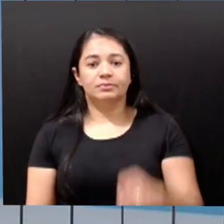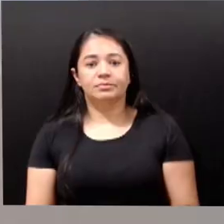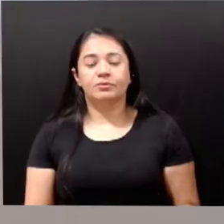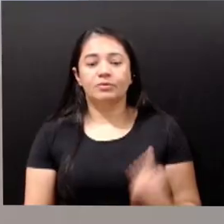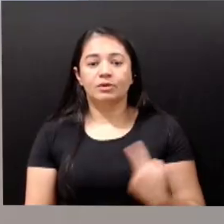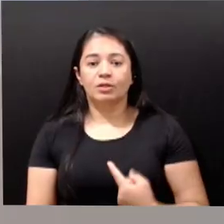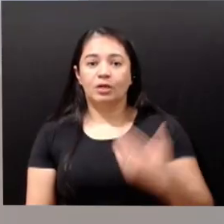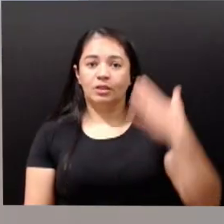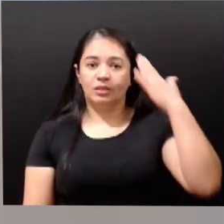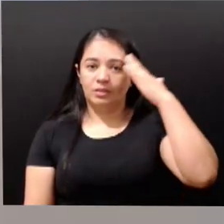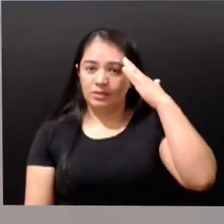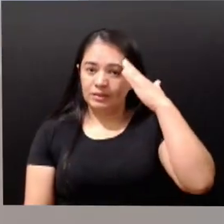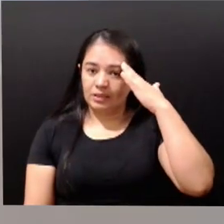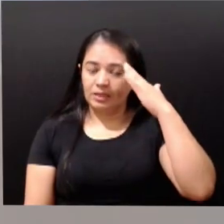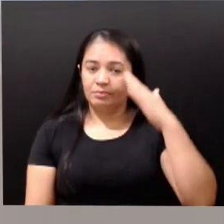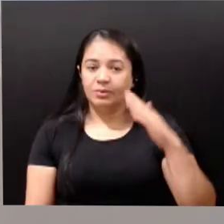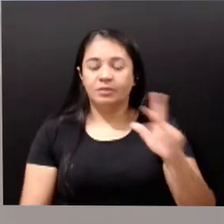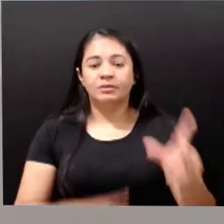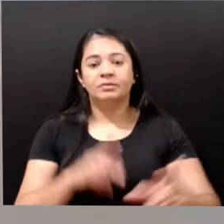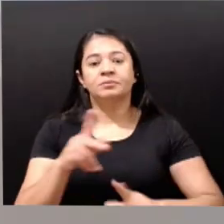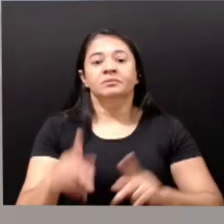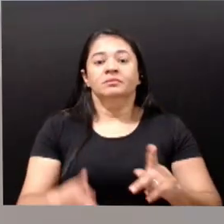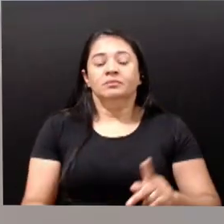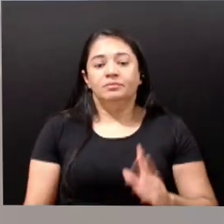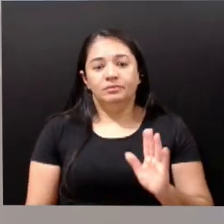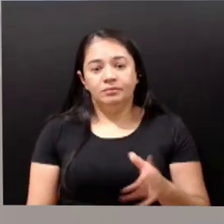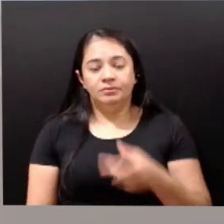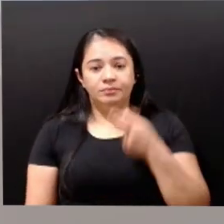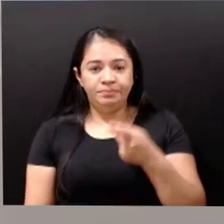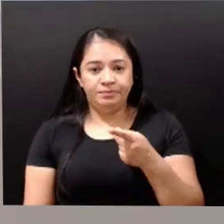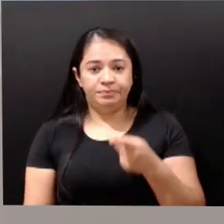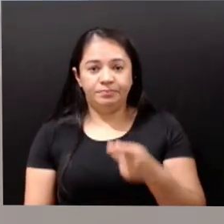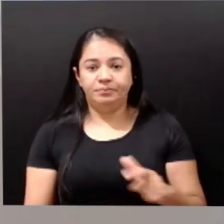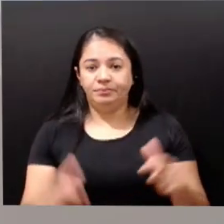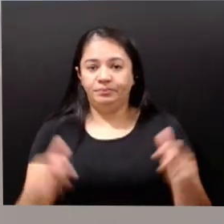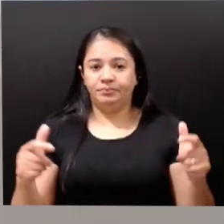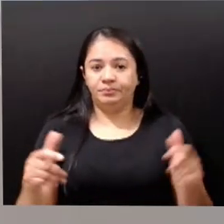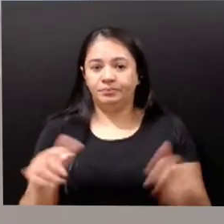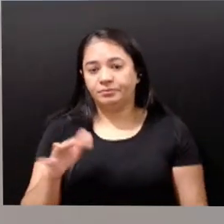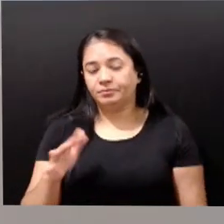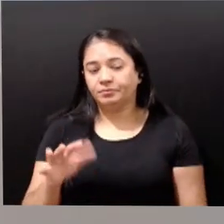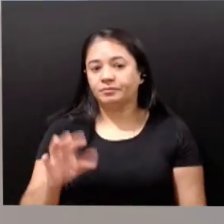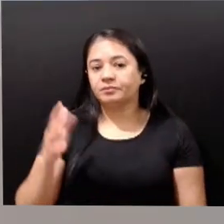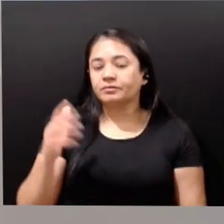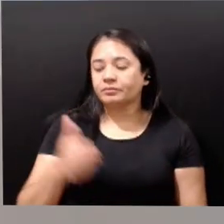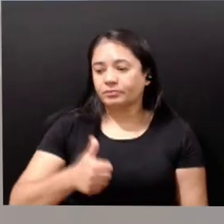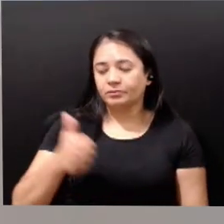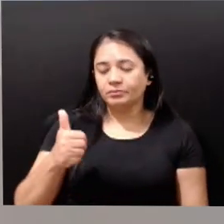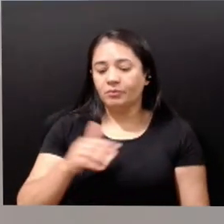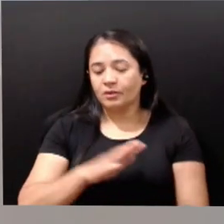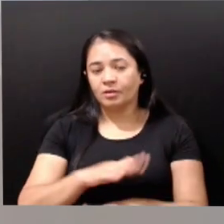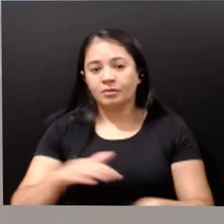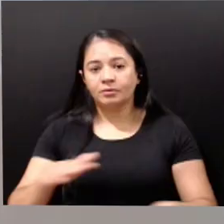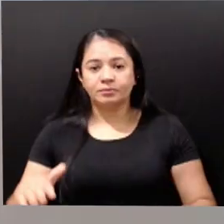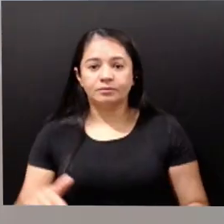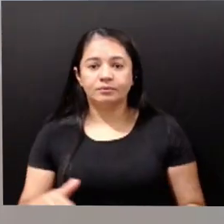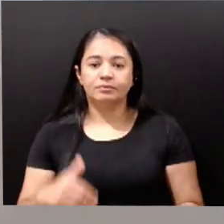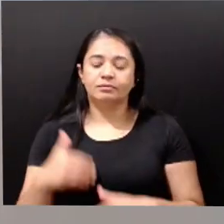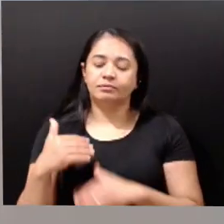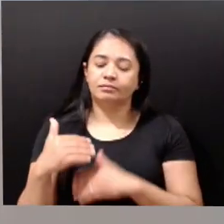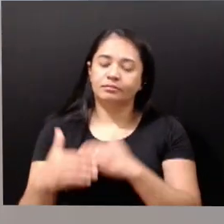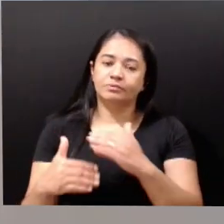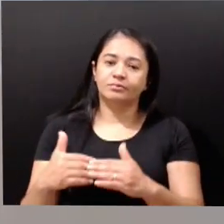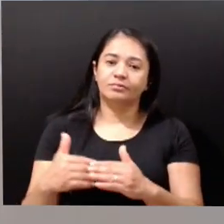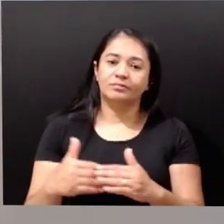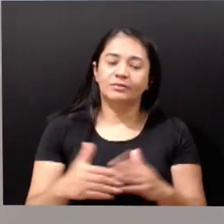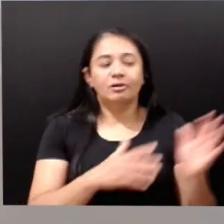certeza. A gente sabe que ela é muito disseminada na população. Como eu falei, na grande maioria das vezes, ela acontece ainda na primeira infância e acaba